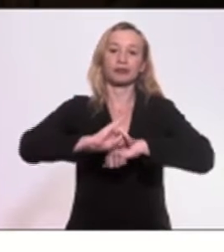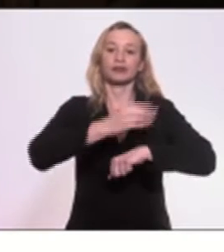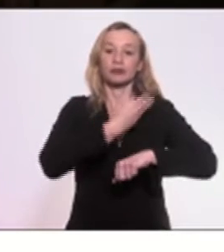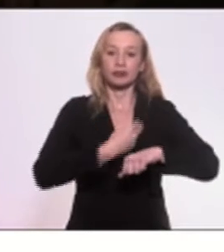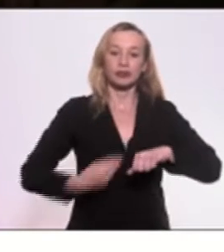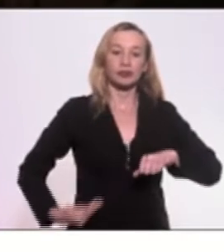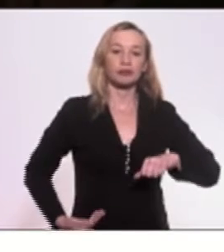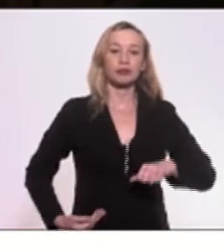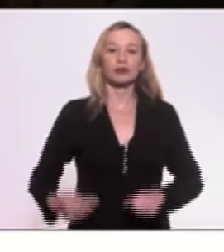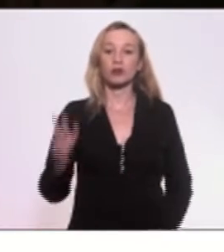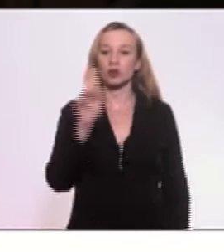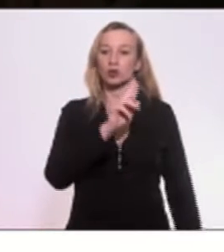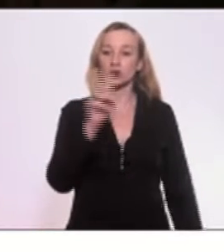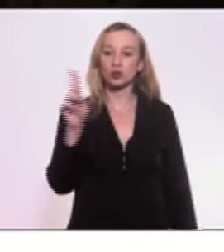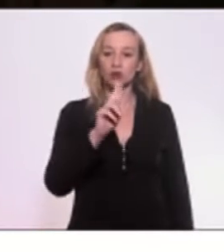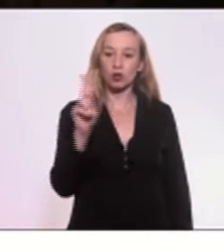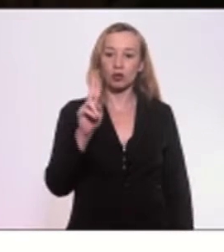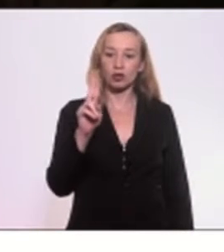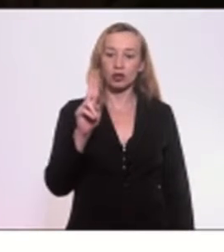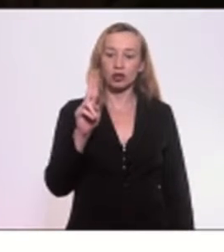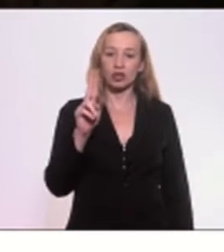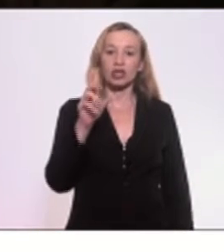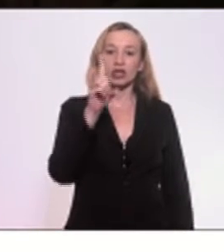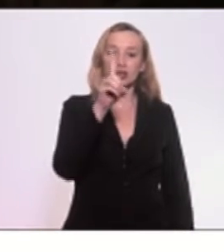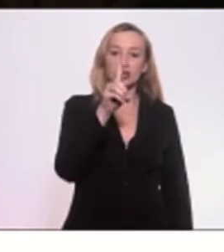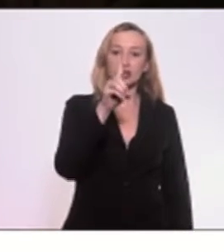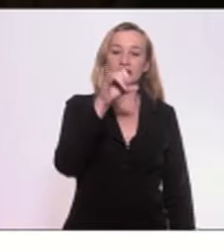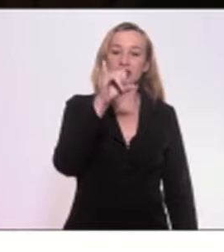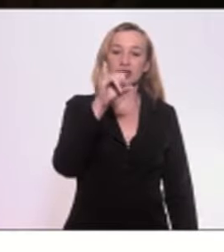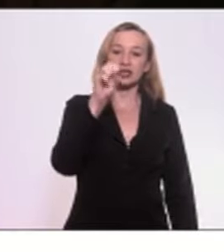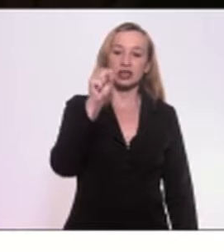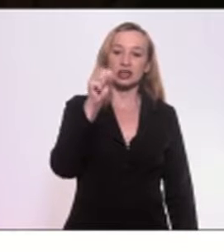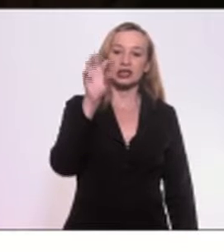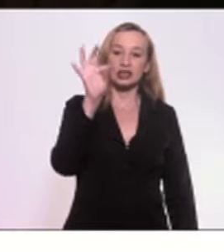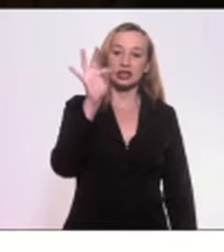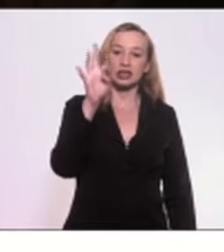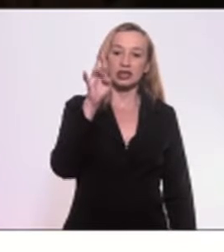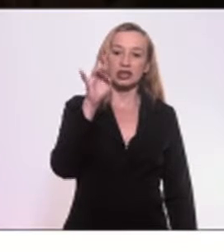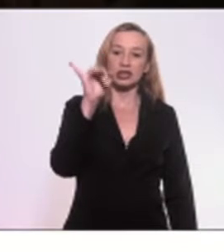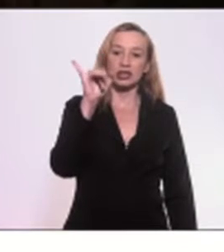nome de Distrito Federal.